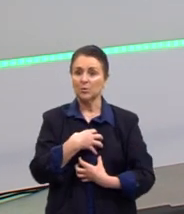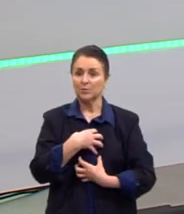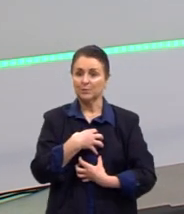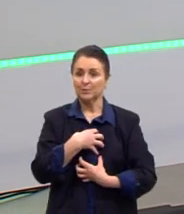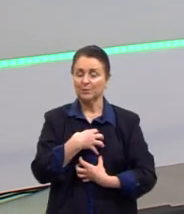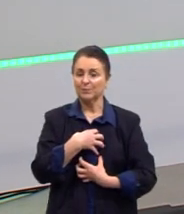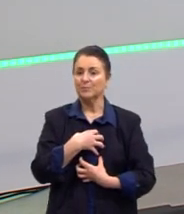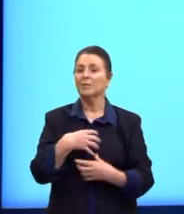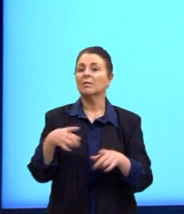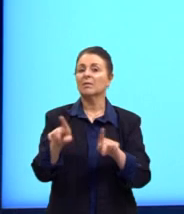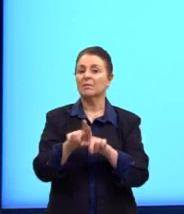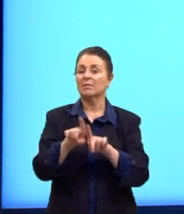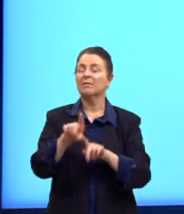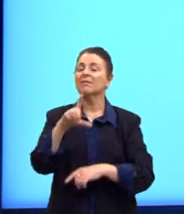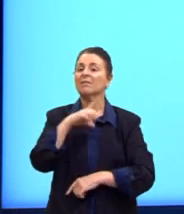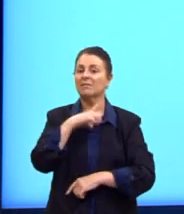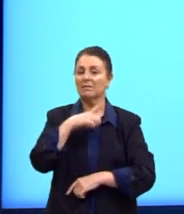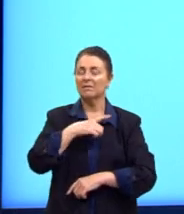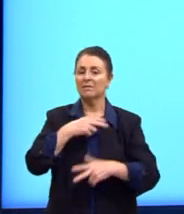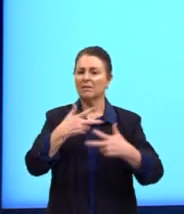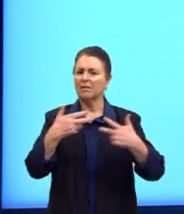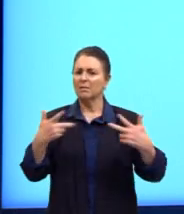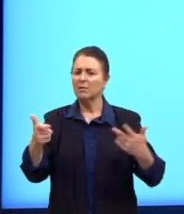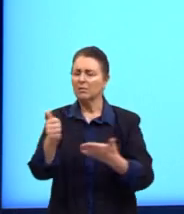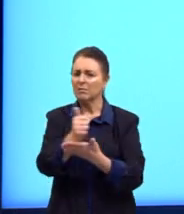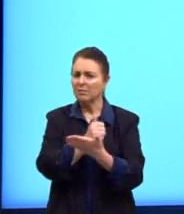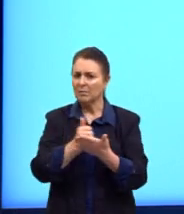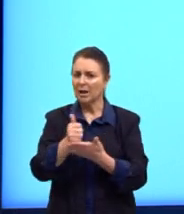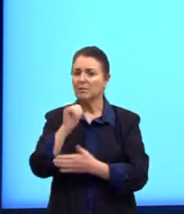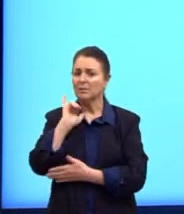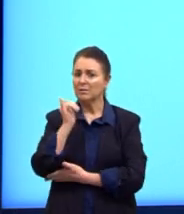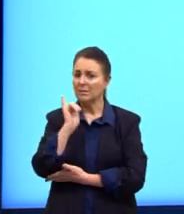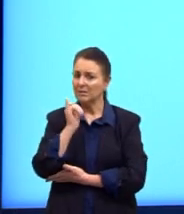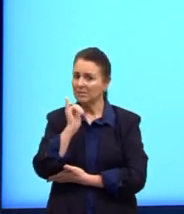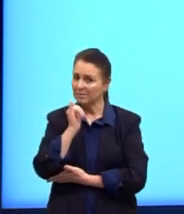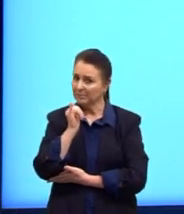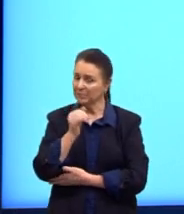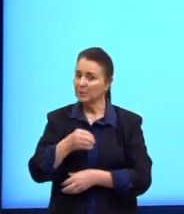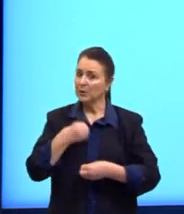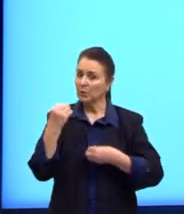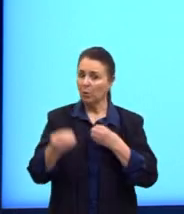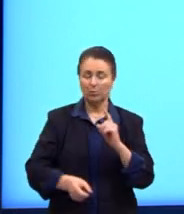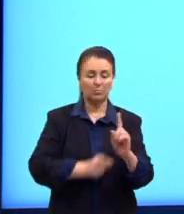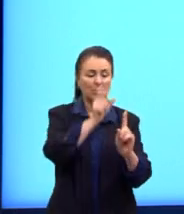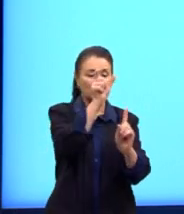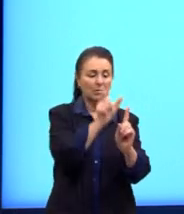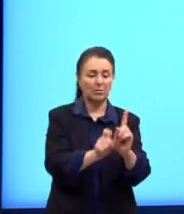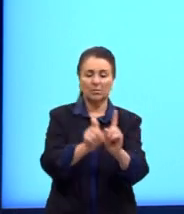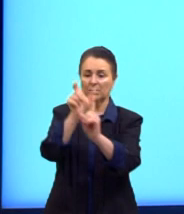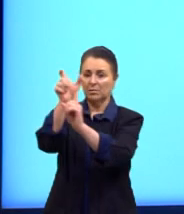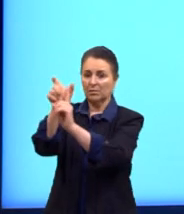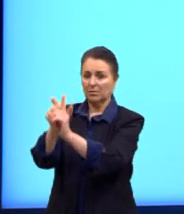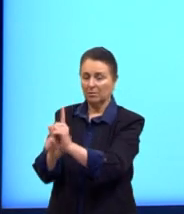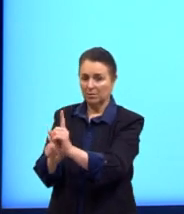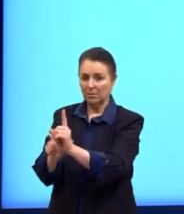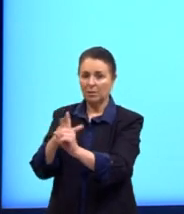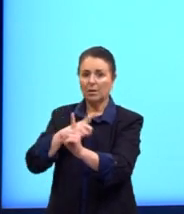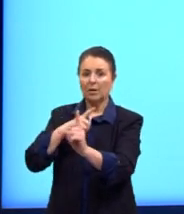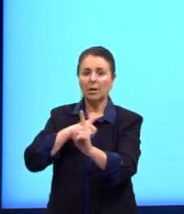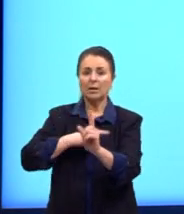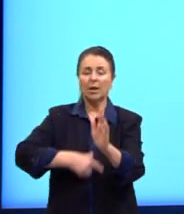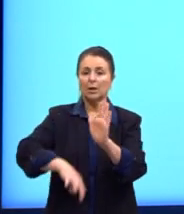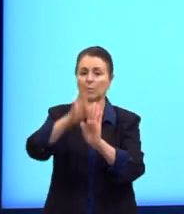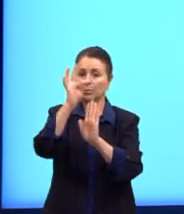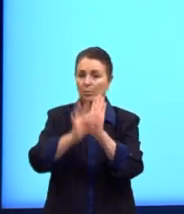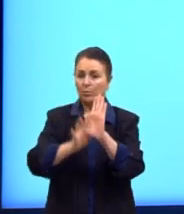ela vai possuir também os elementos básicos de uma narrativa como os personagens o enredo lugar